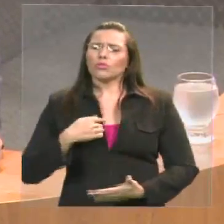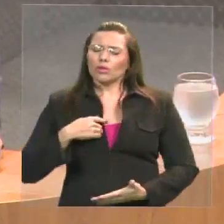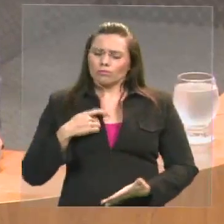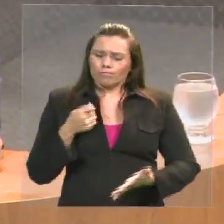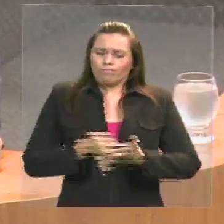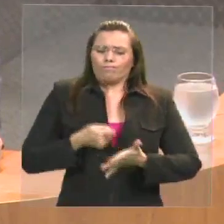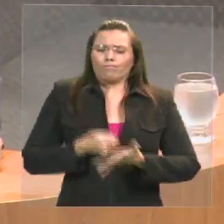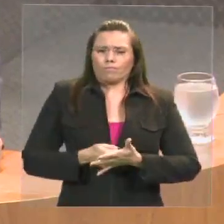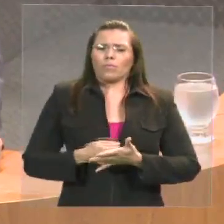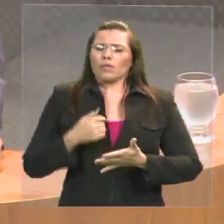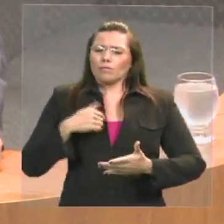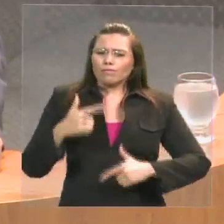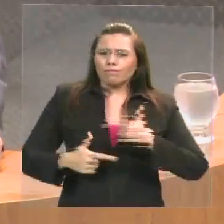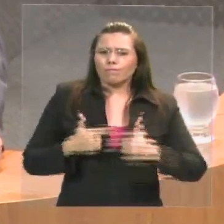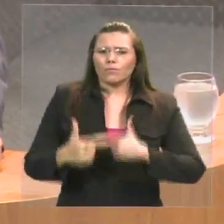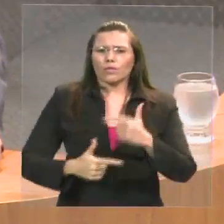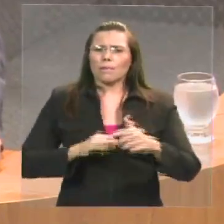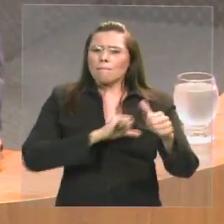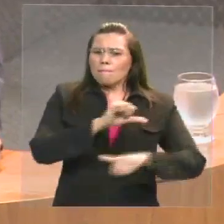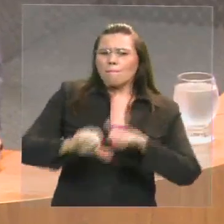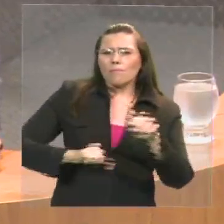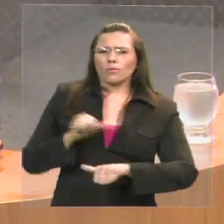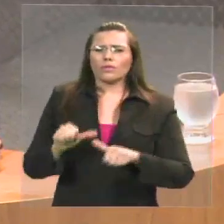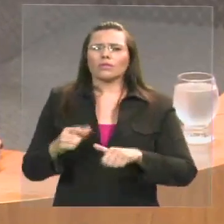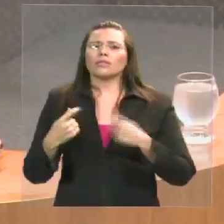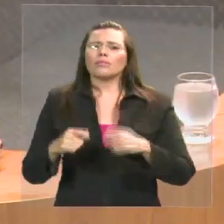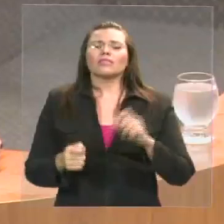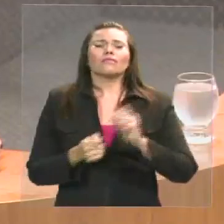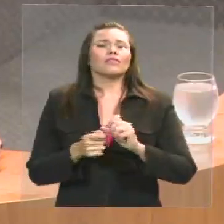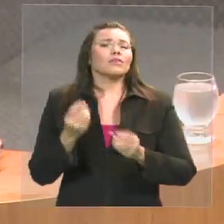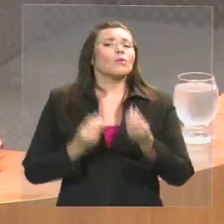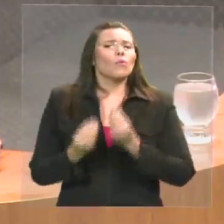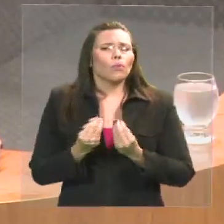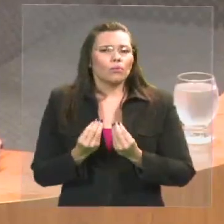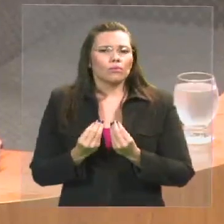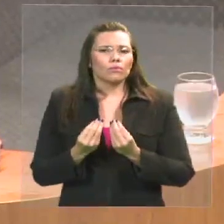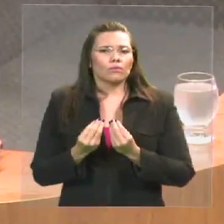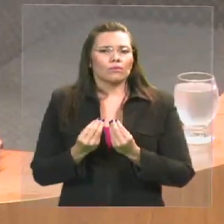posicionamento, que mudança se faz com trabalho, e o trabalho